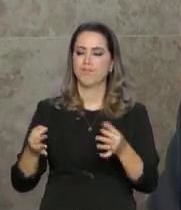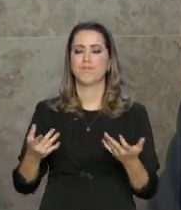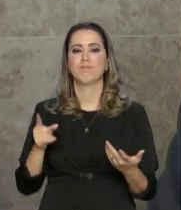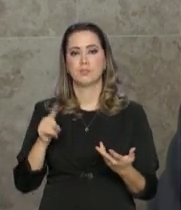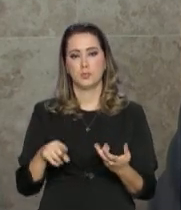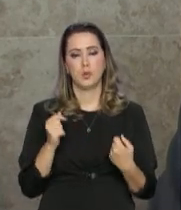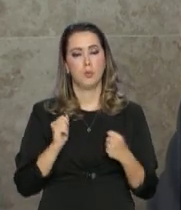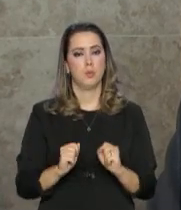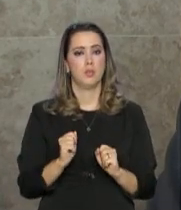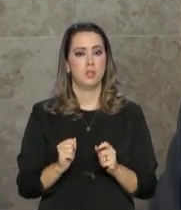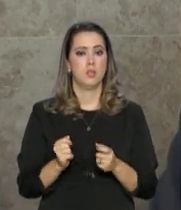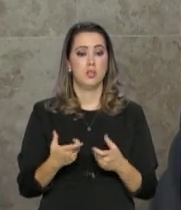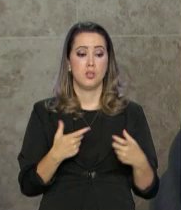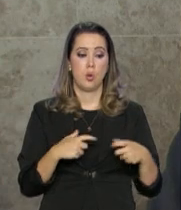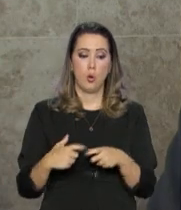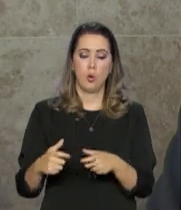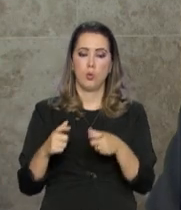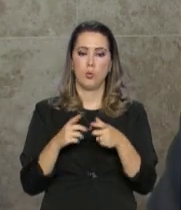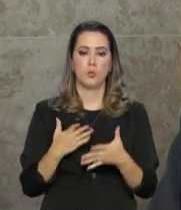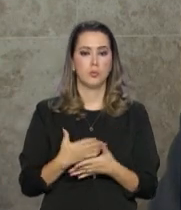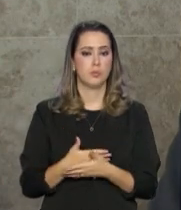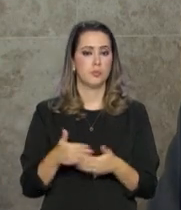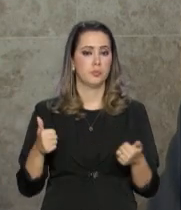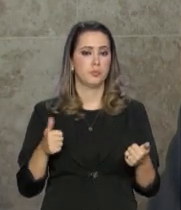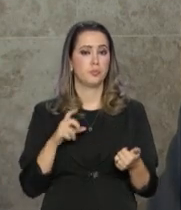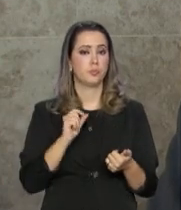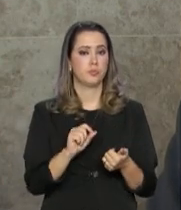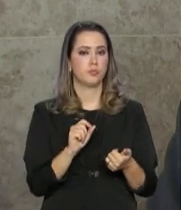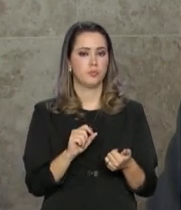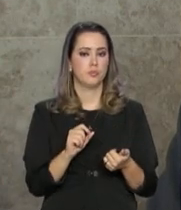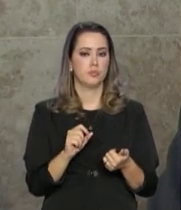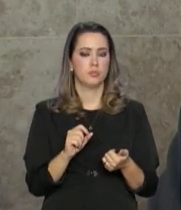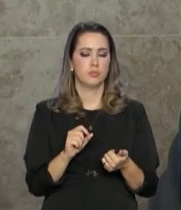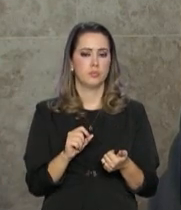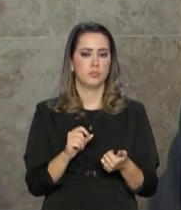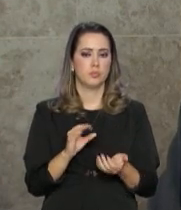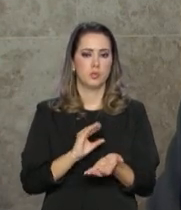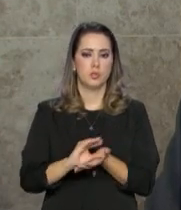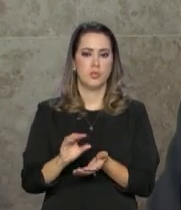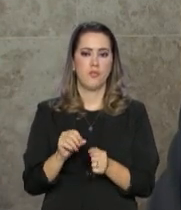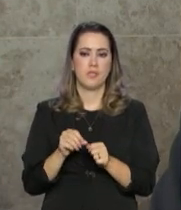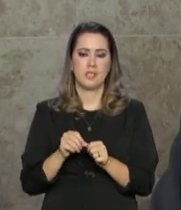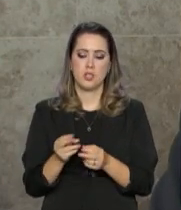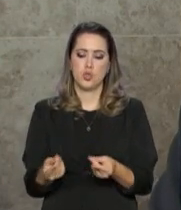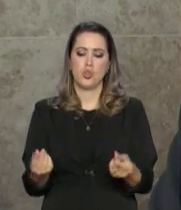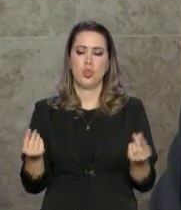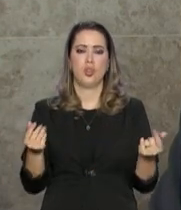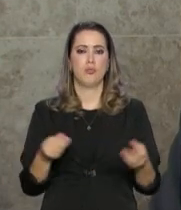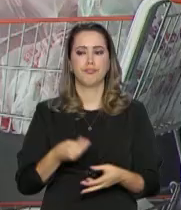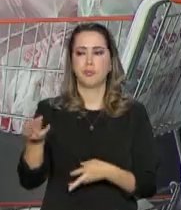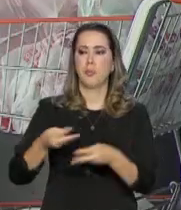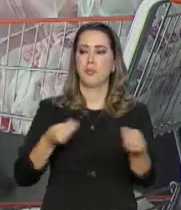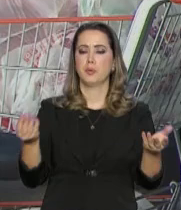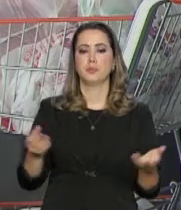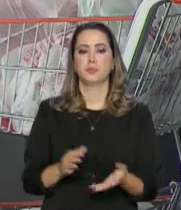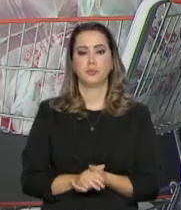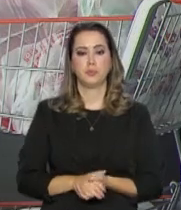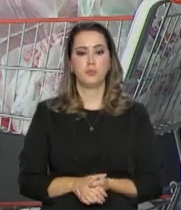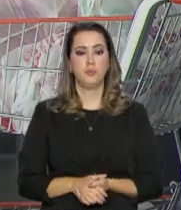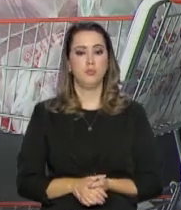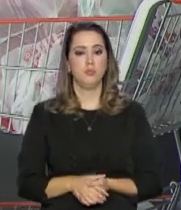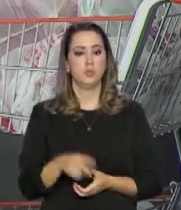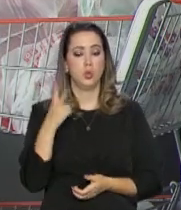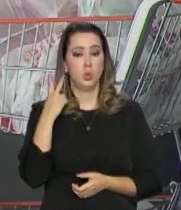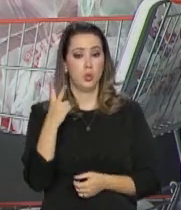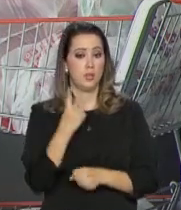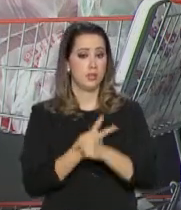poderia ter uma destinação até mais social e não para fazer dinheiro pra te ver toda essa demanda há dois anos essa